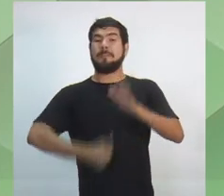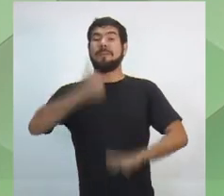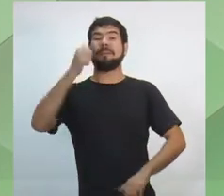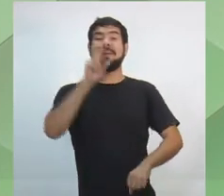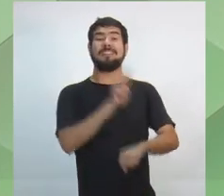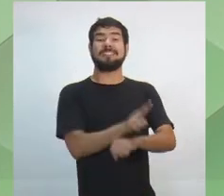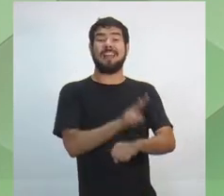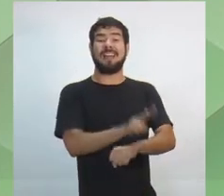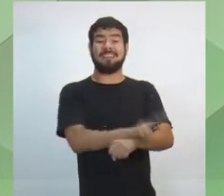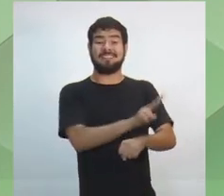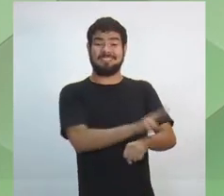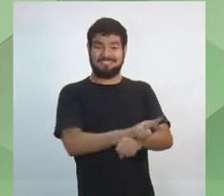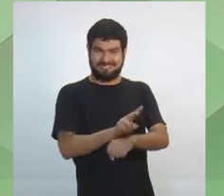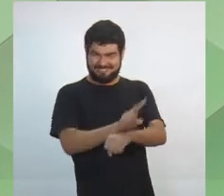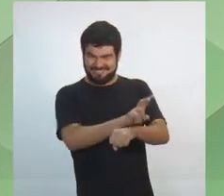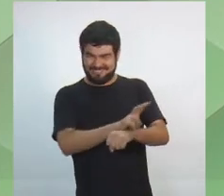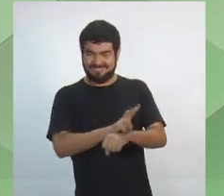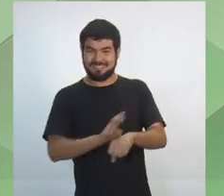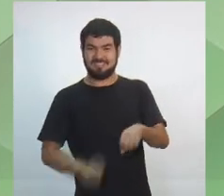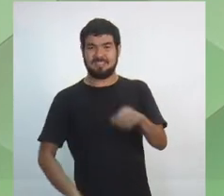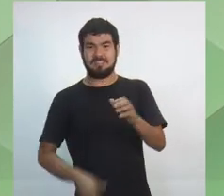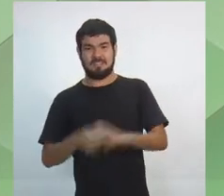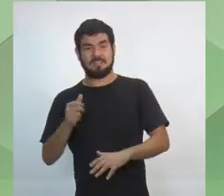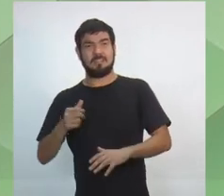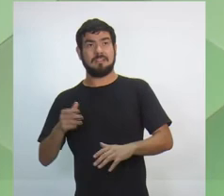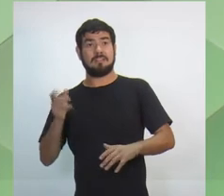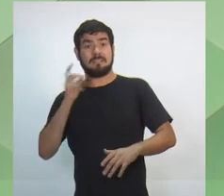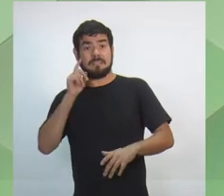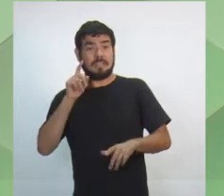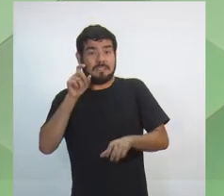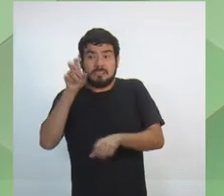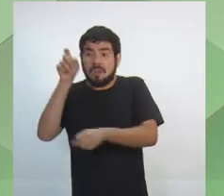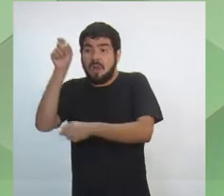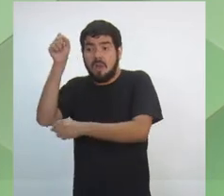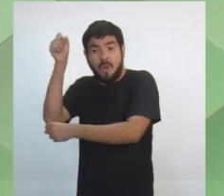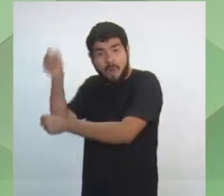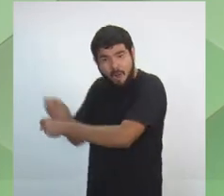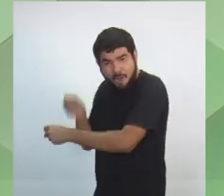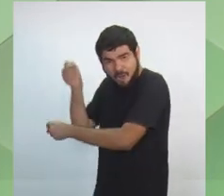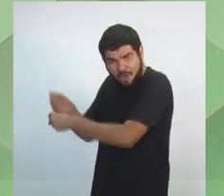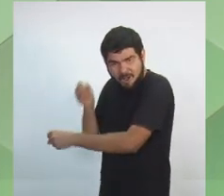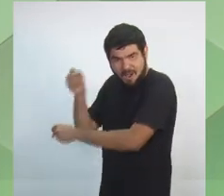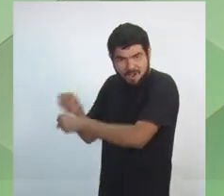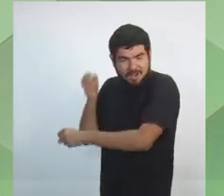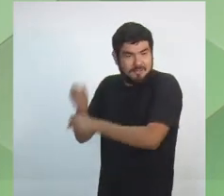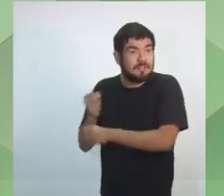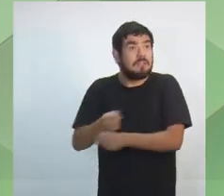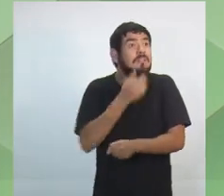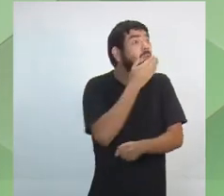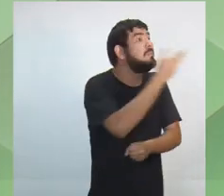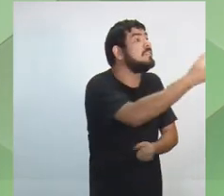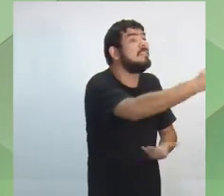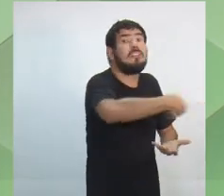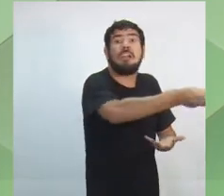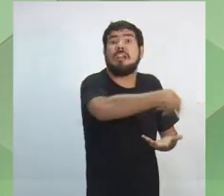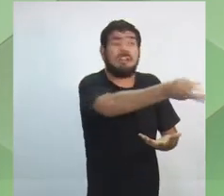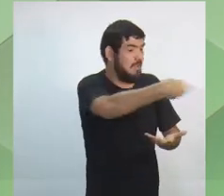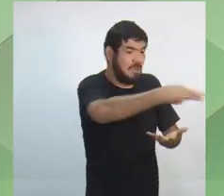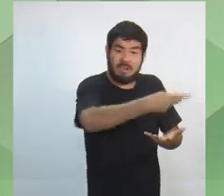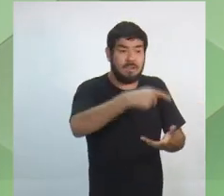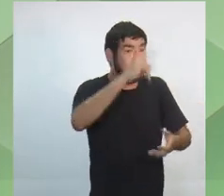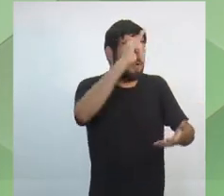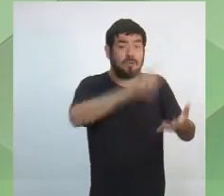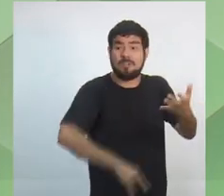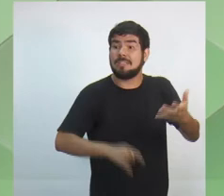estágio. Nas obras em que formos licitar, vamos colocar cláusulas obrigando as empresas a